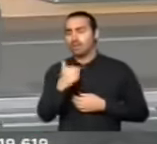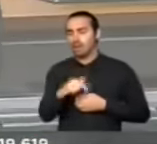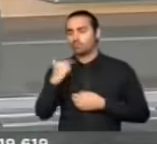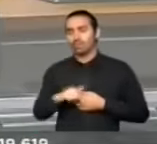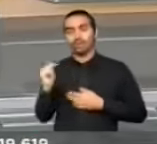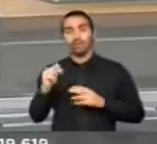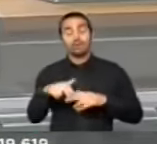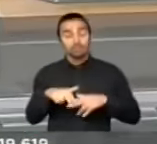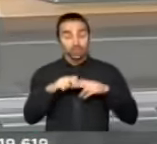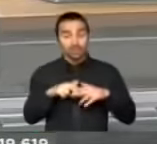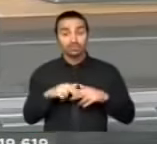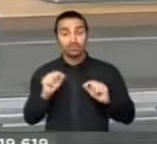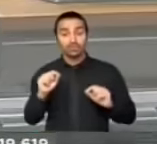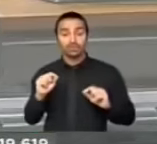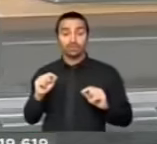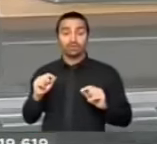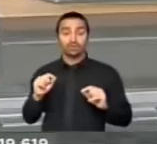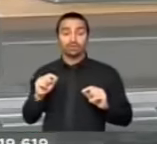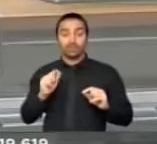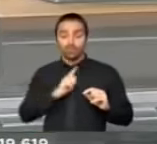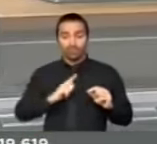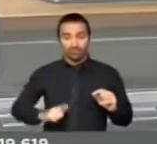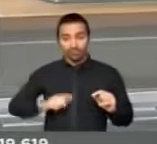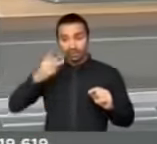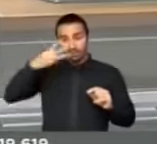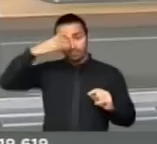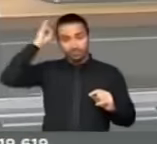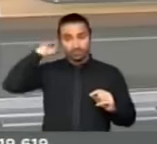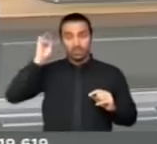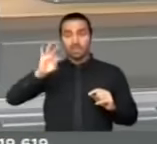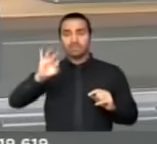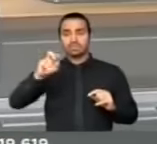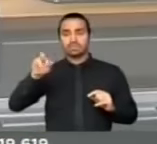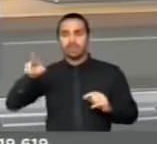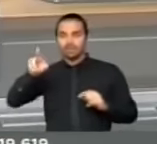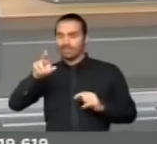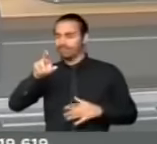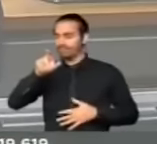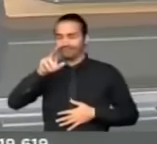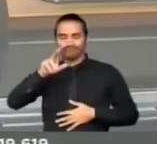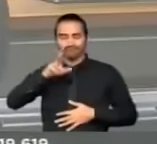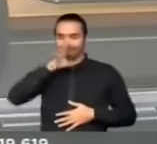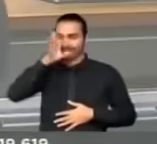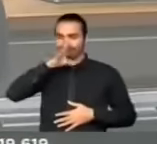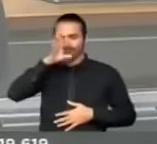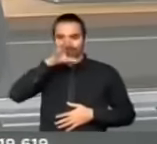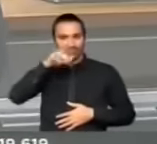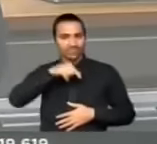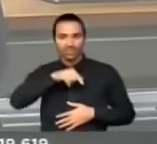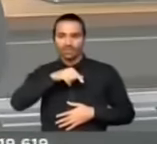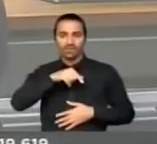que governo Temer, para mim, é uma farsa. É a continuidade do que está aí, muito